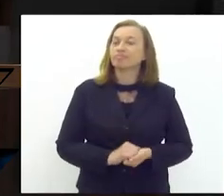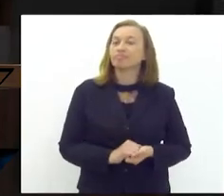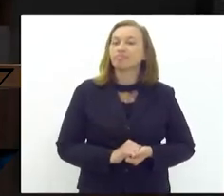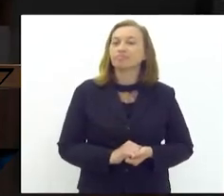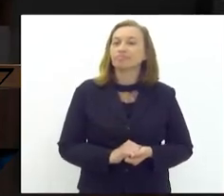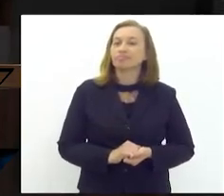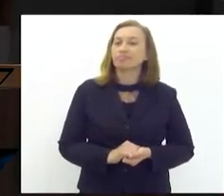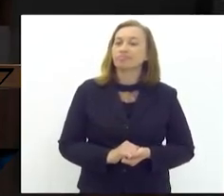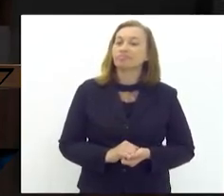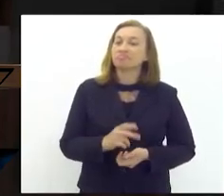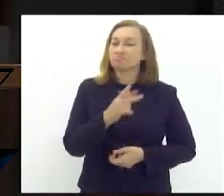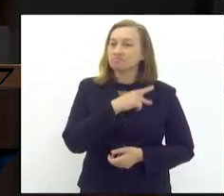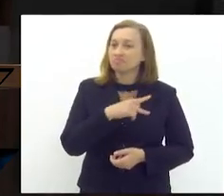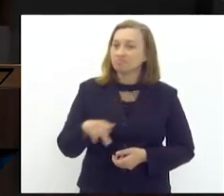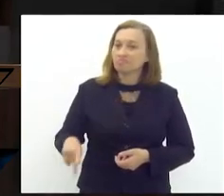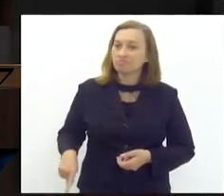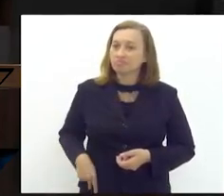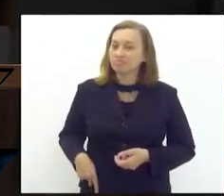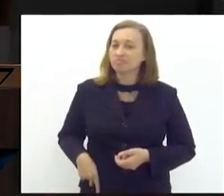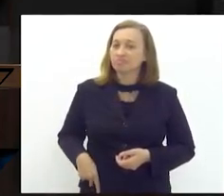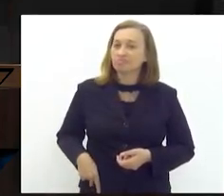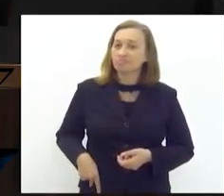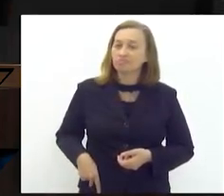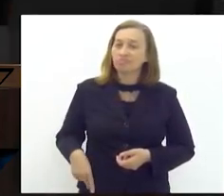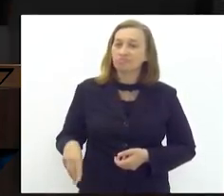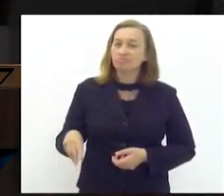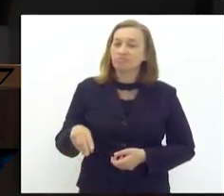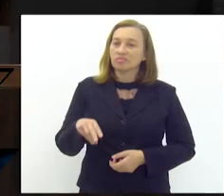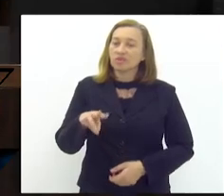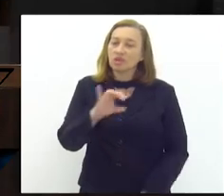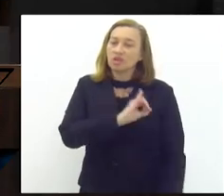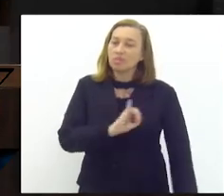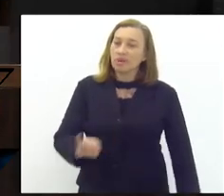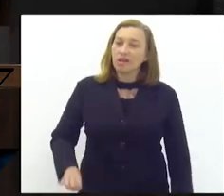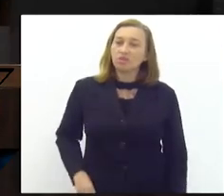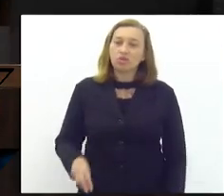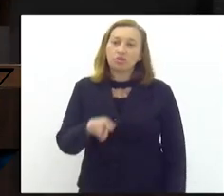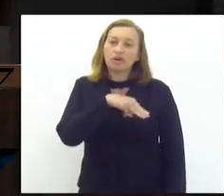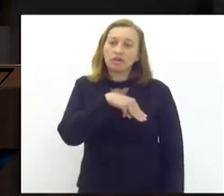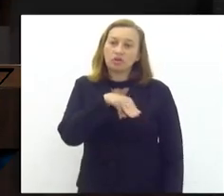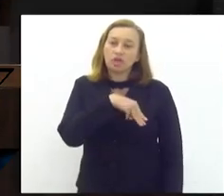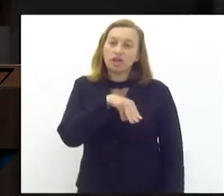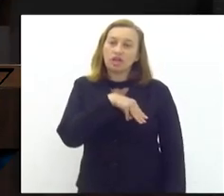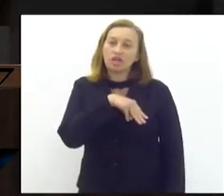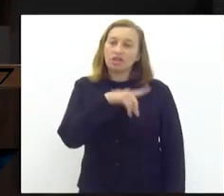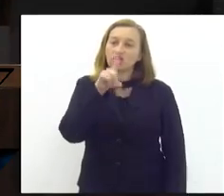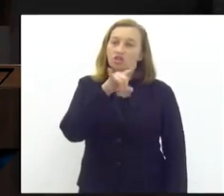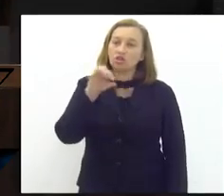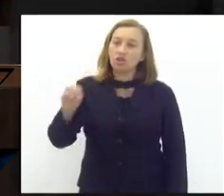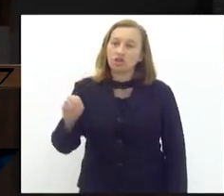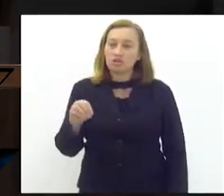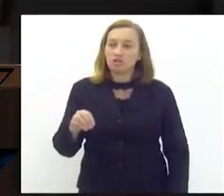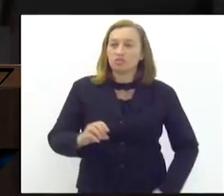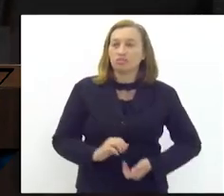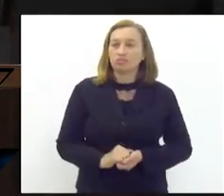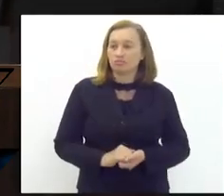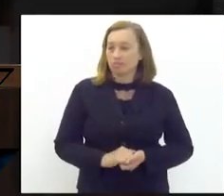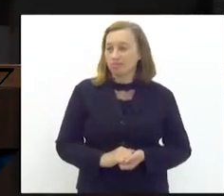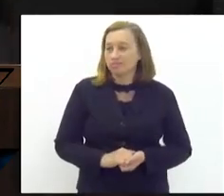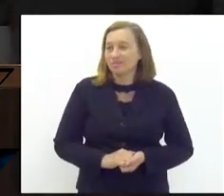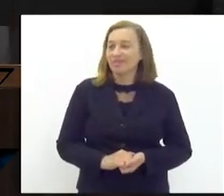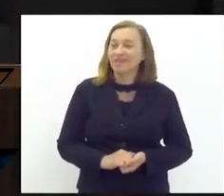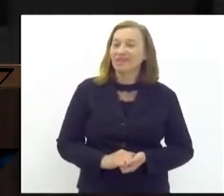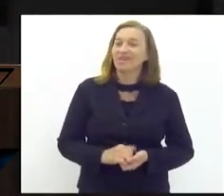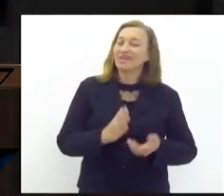nosso Presidente Imperador Deputado Dionísio Lins por gentileza eu